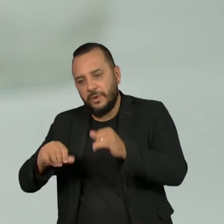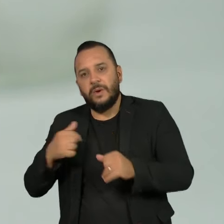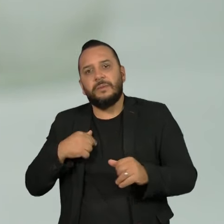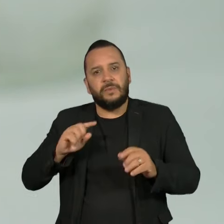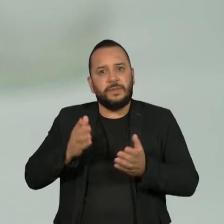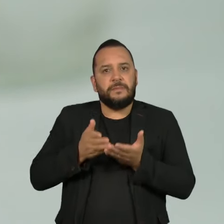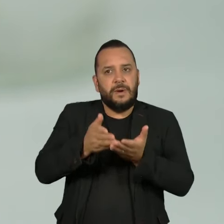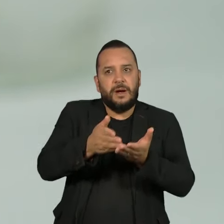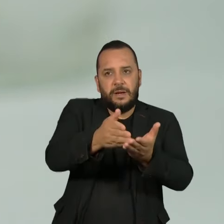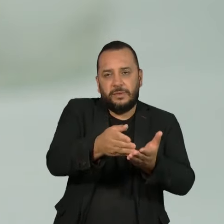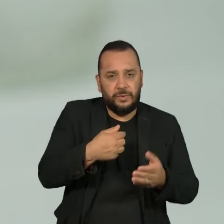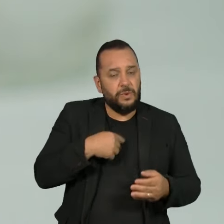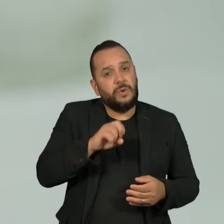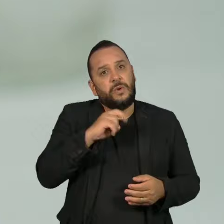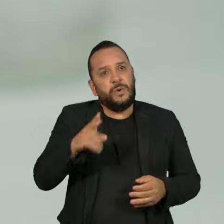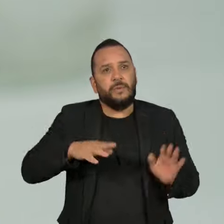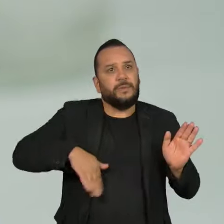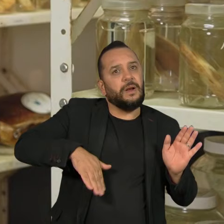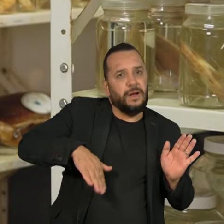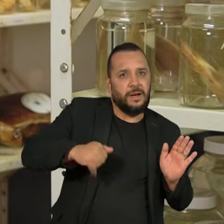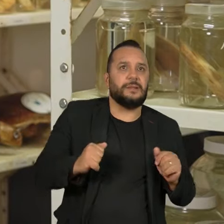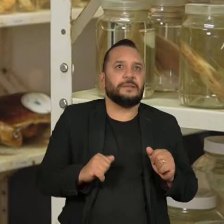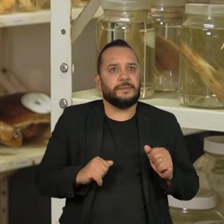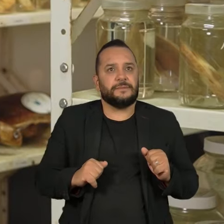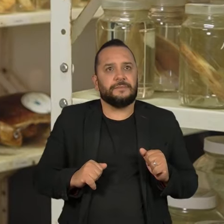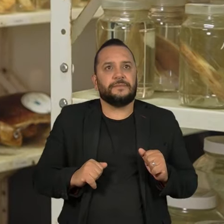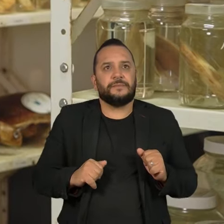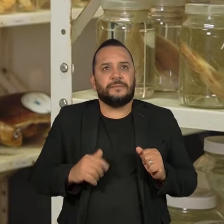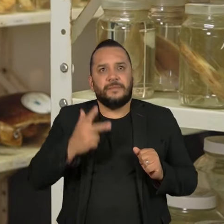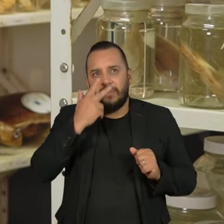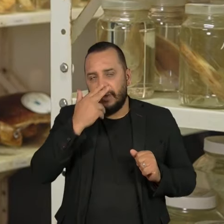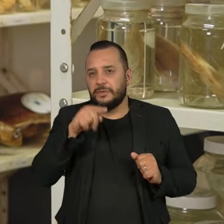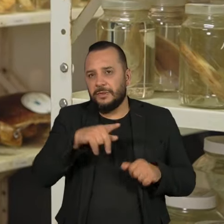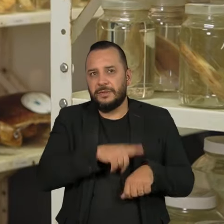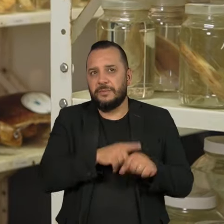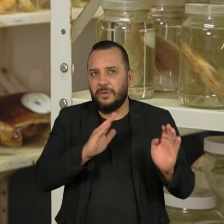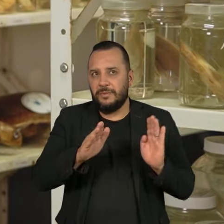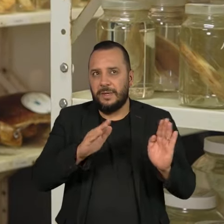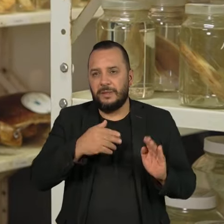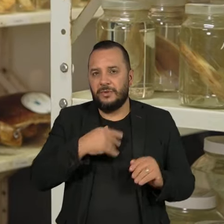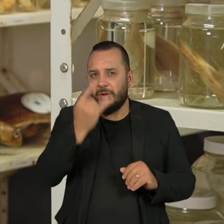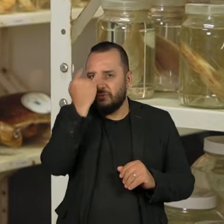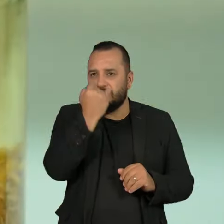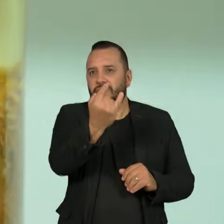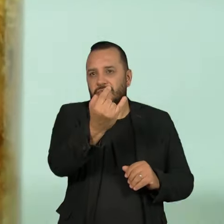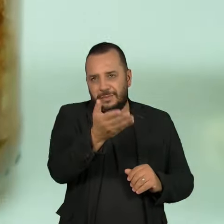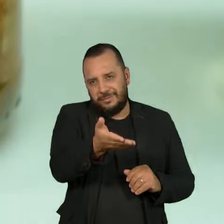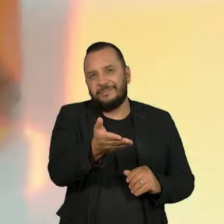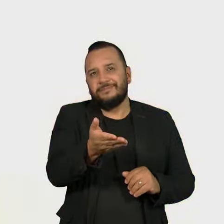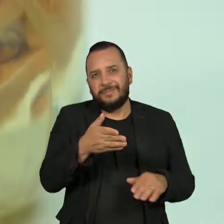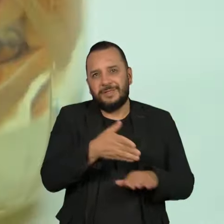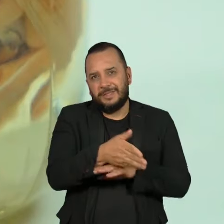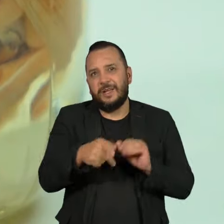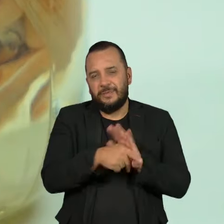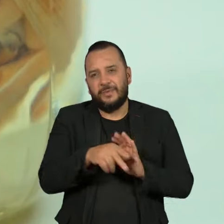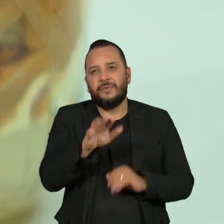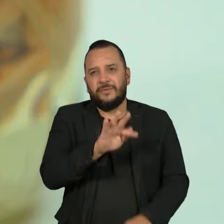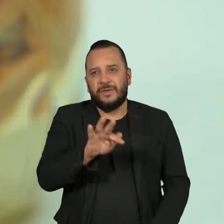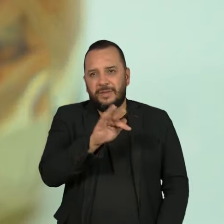embarcar, de repente você vai para um lugar no litoral. E acho que isso naquele momento foi o que mais me cativou a ir para essa profissão.